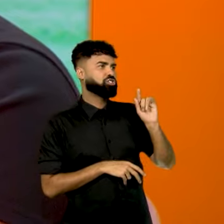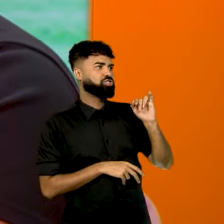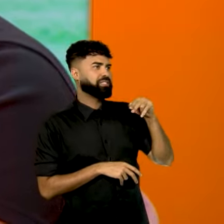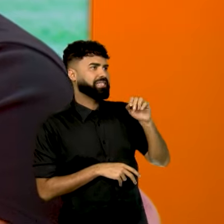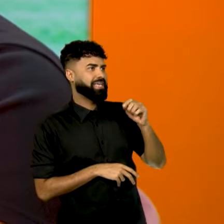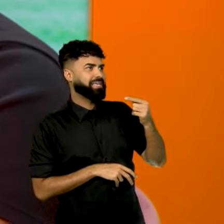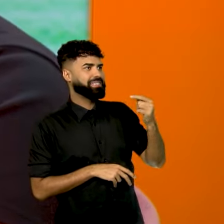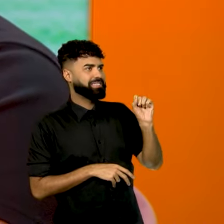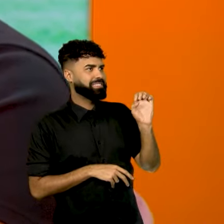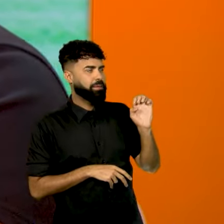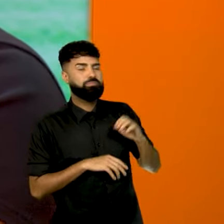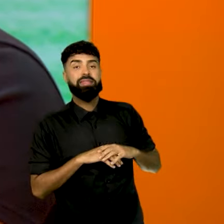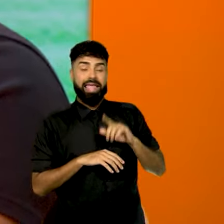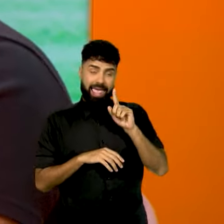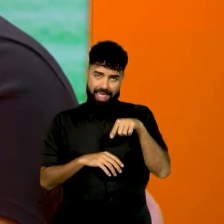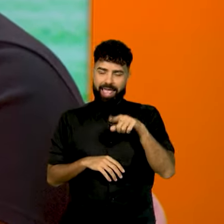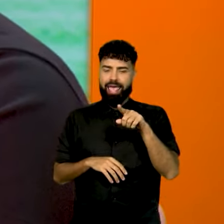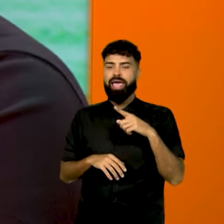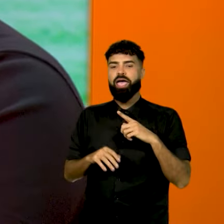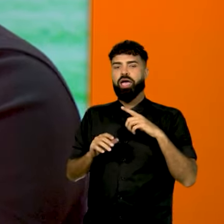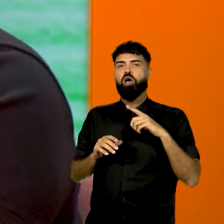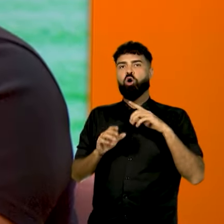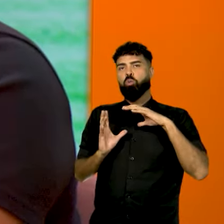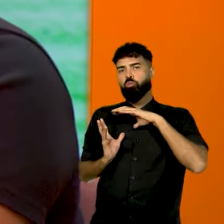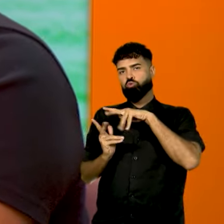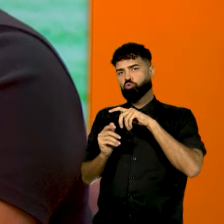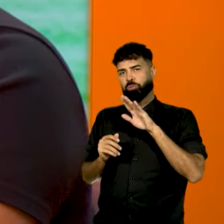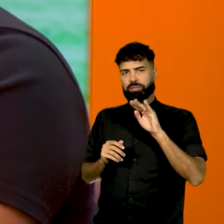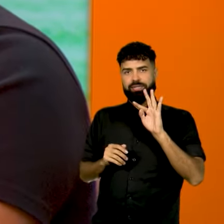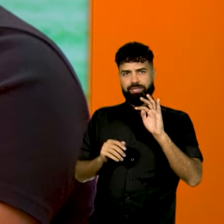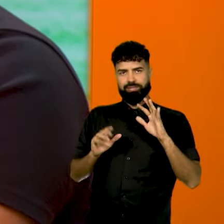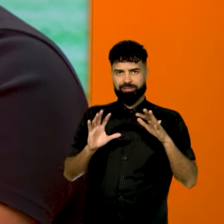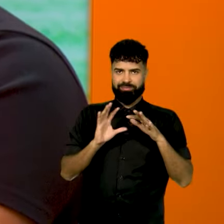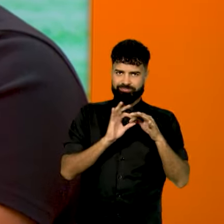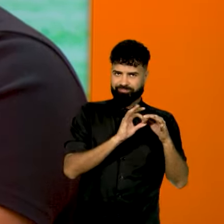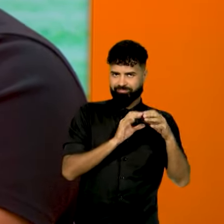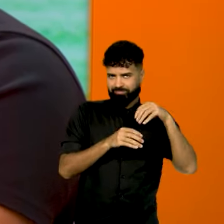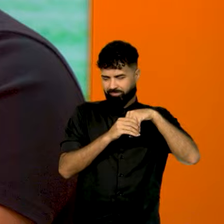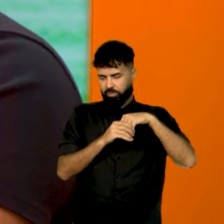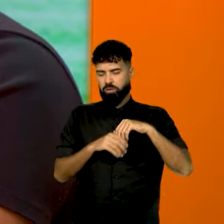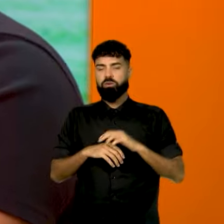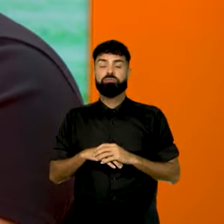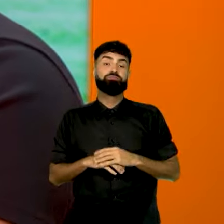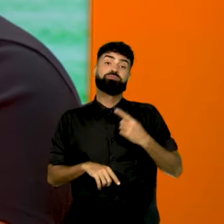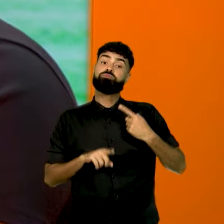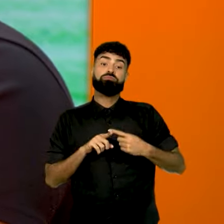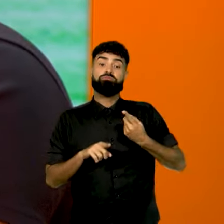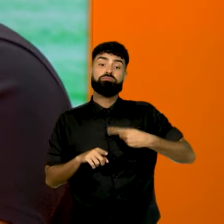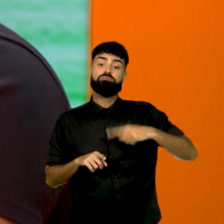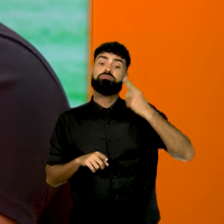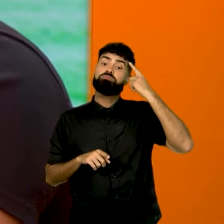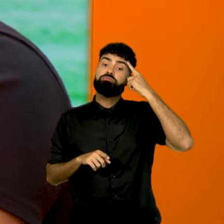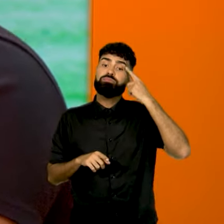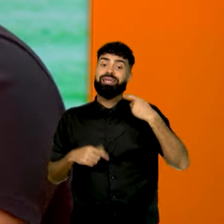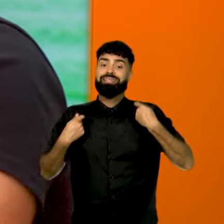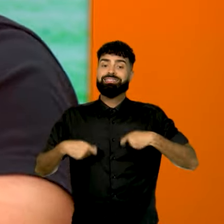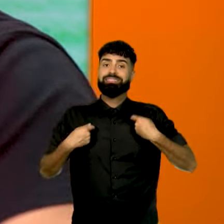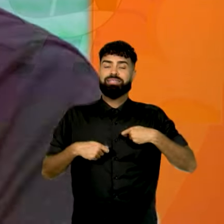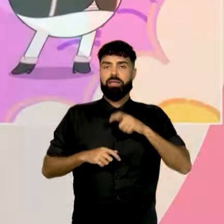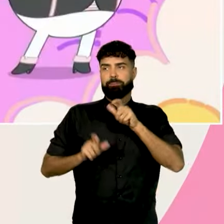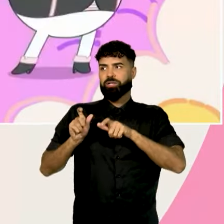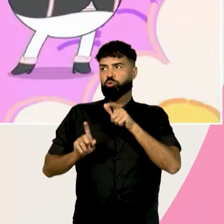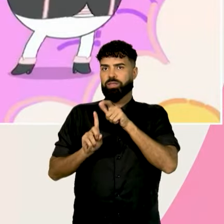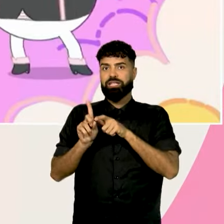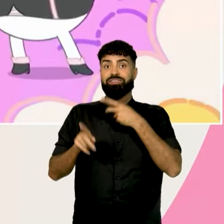Imagine-se. Imagine-se é uma série que é do Universo Mundo Bita, que foi quando a gente sentiu a necessidade de que os personagens falassem, porque